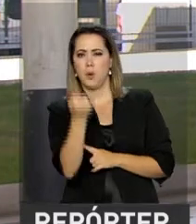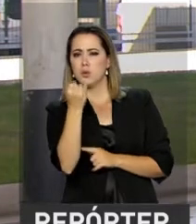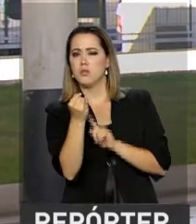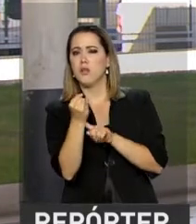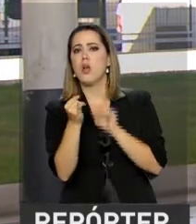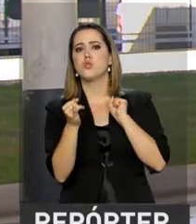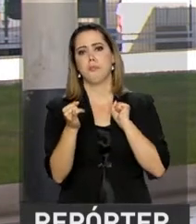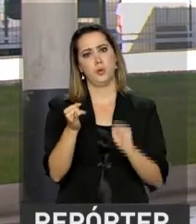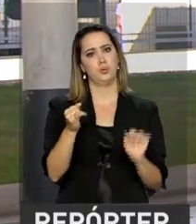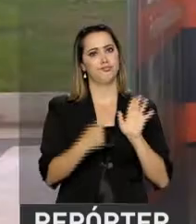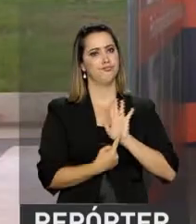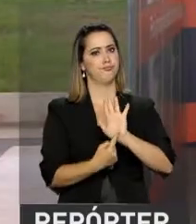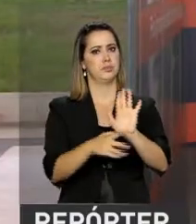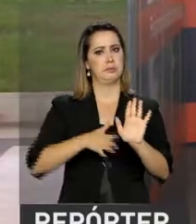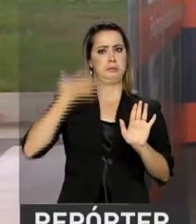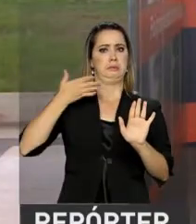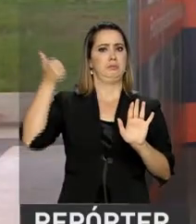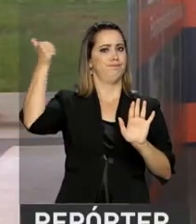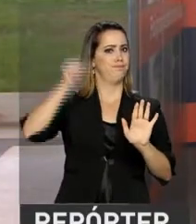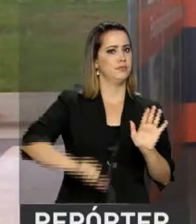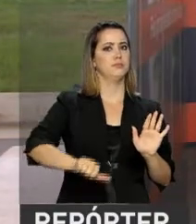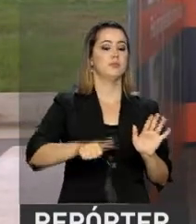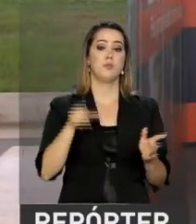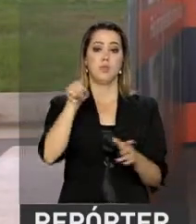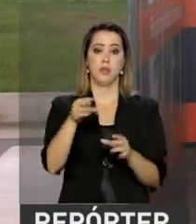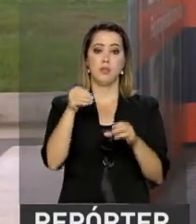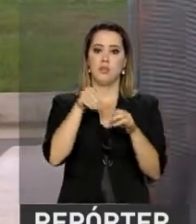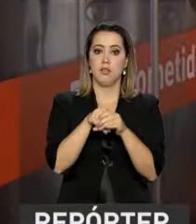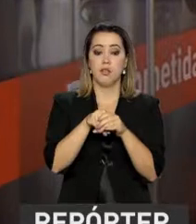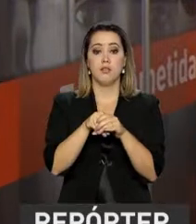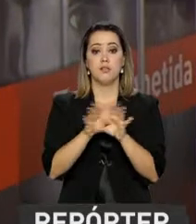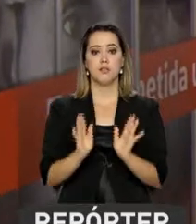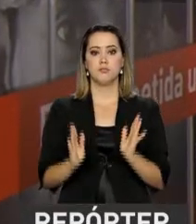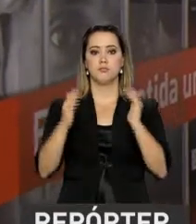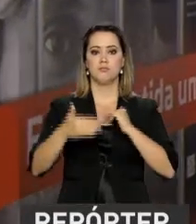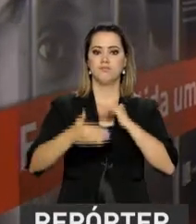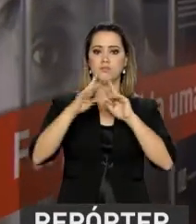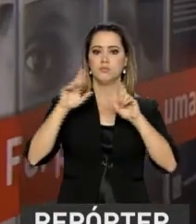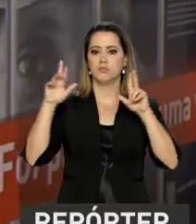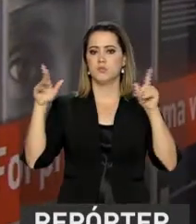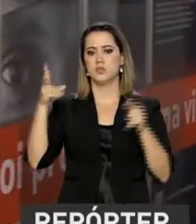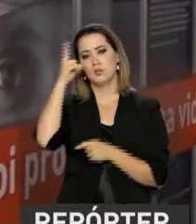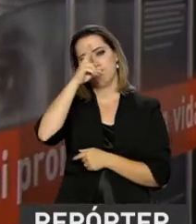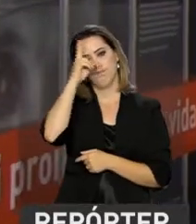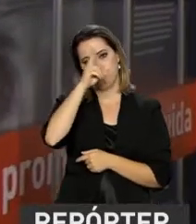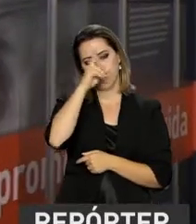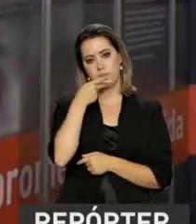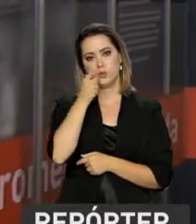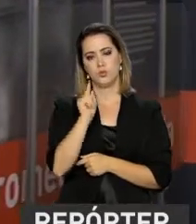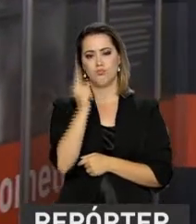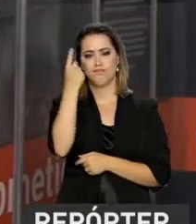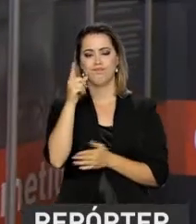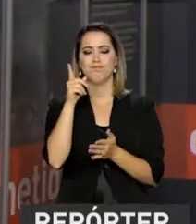oportunidade pode se revelar uma surpresa nada agradável. Dentro da caixa, diferentes histórias contadas por vítimas de um